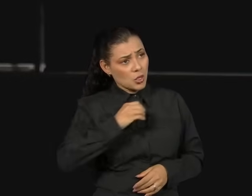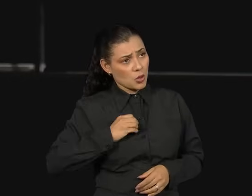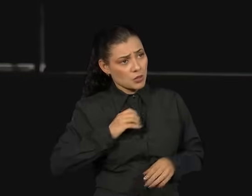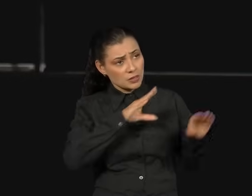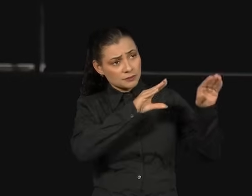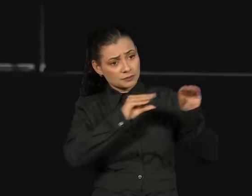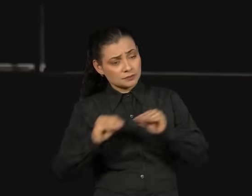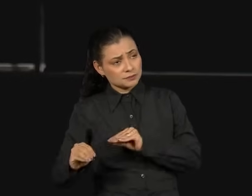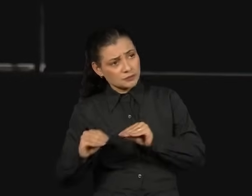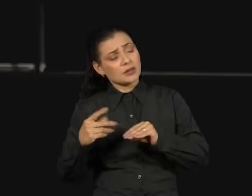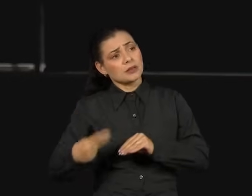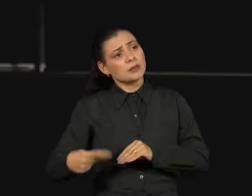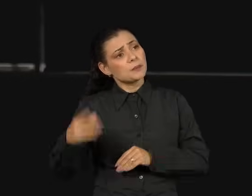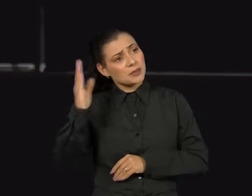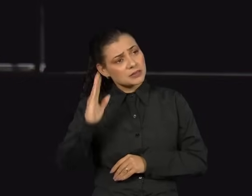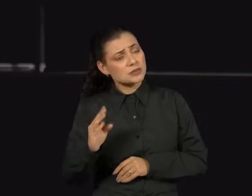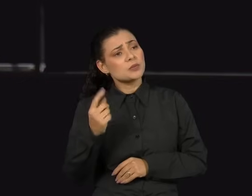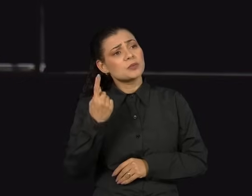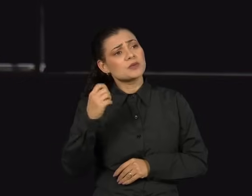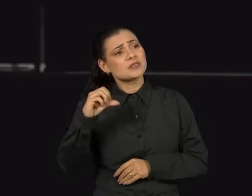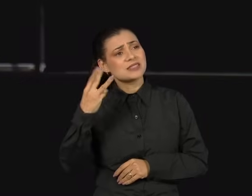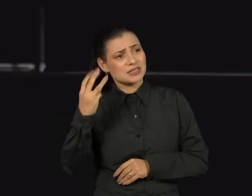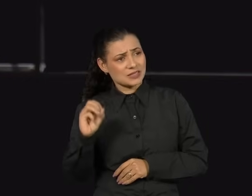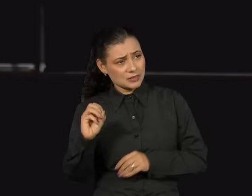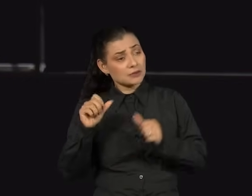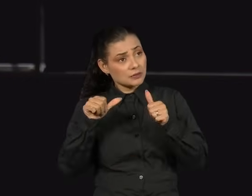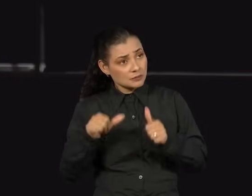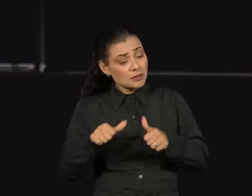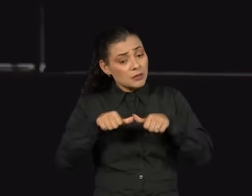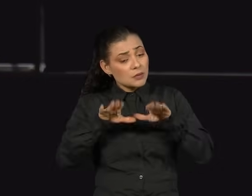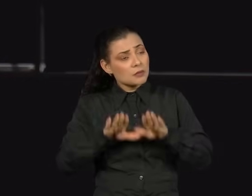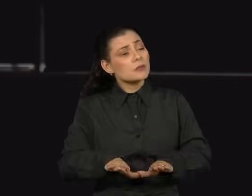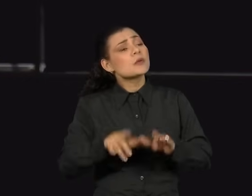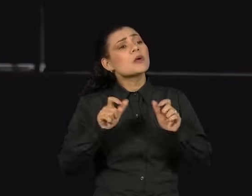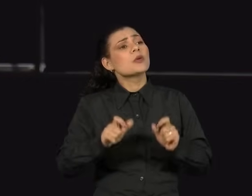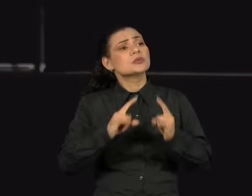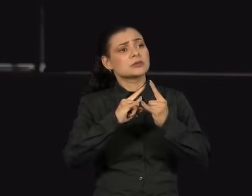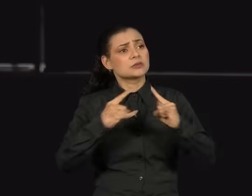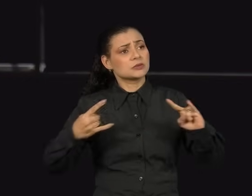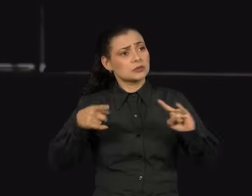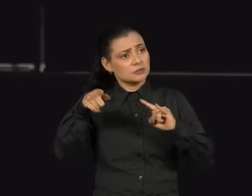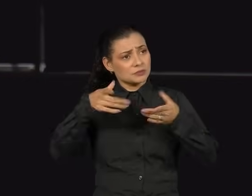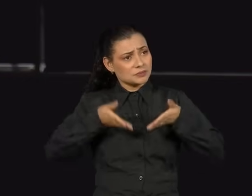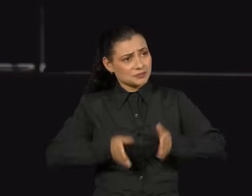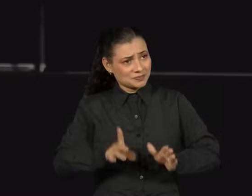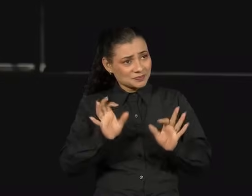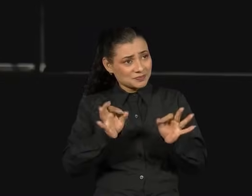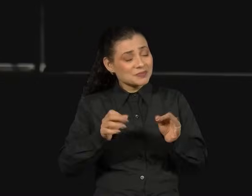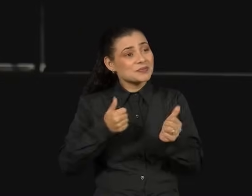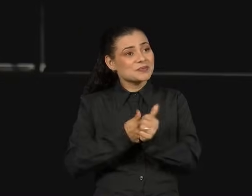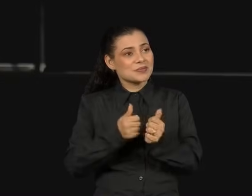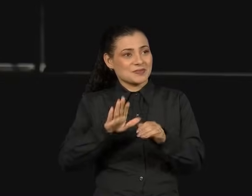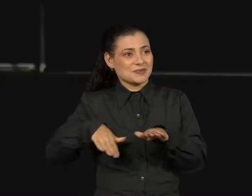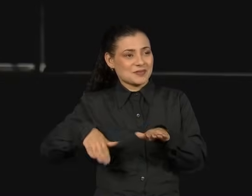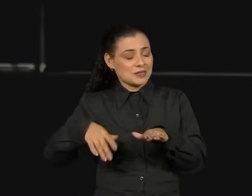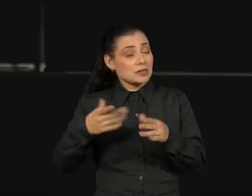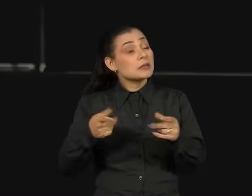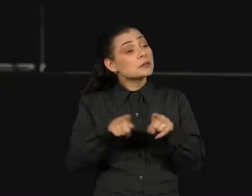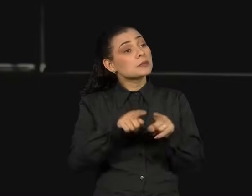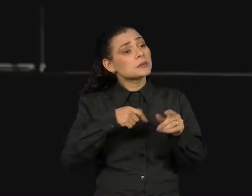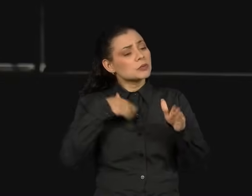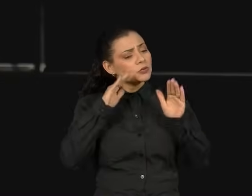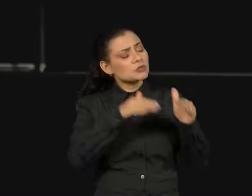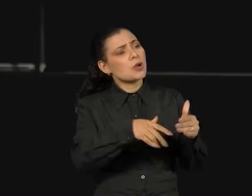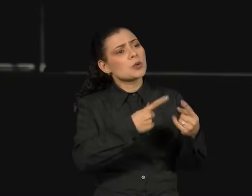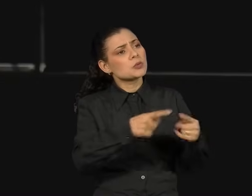para o Brasil nos anos 30 e se estabeleceram em São Vicente, né, no litoral paulista, onde você nasceu, e desde cedo dedicou aí sua vida